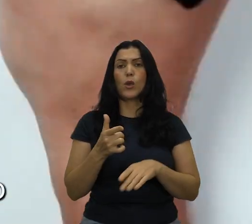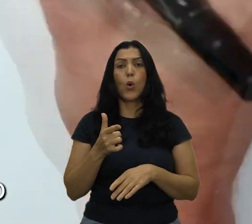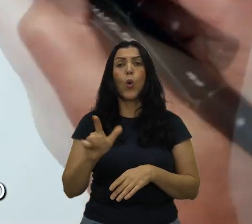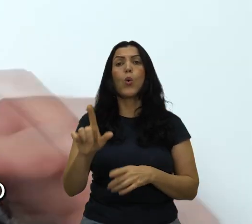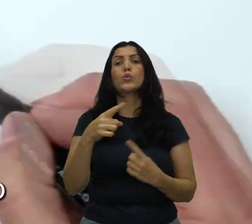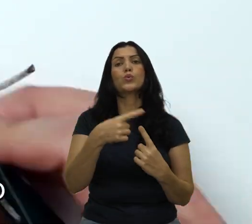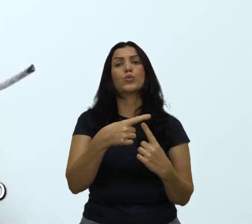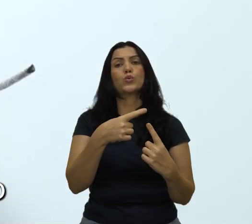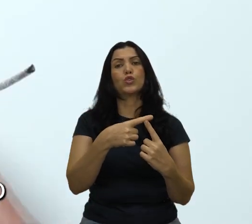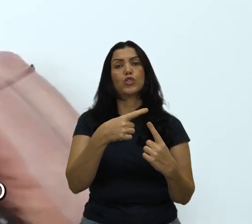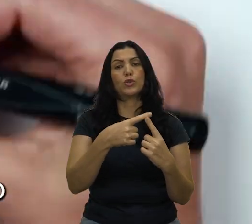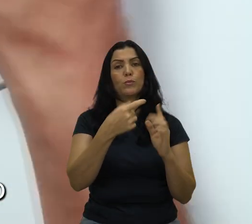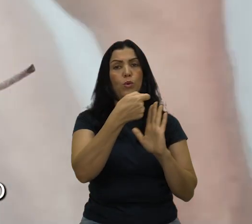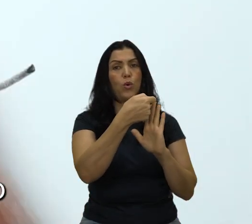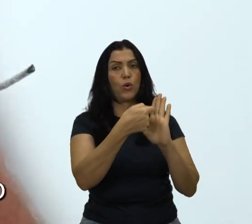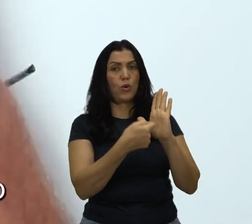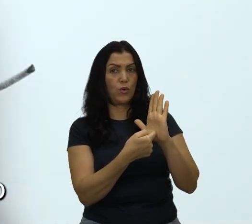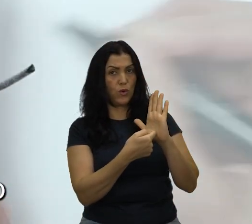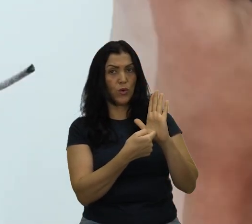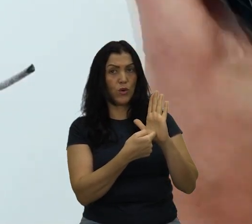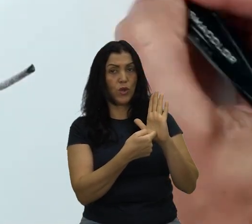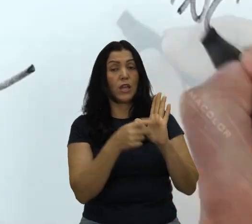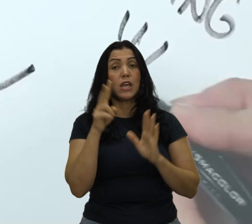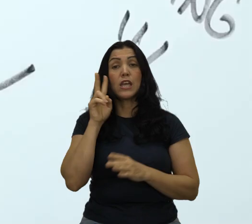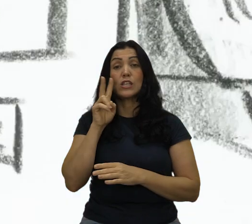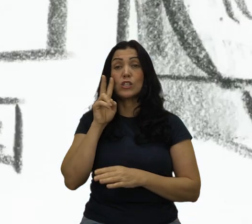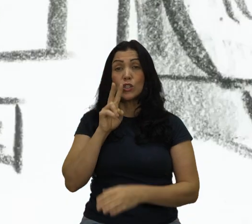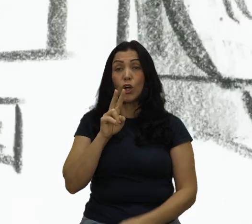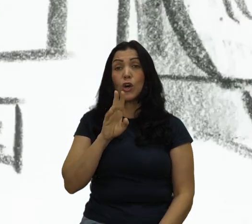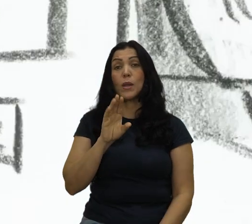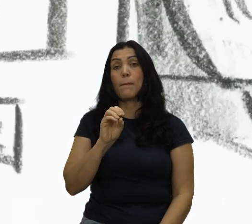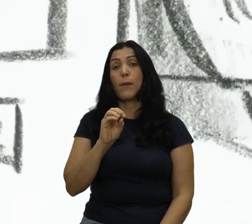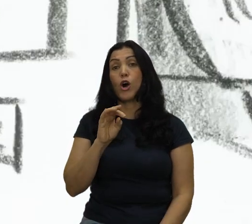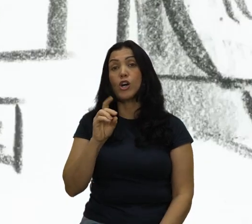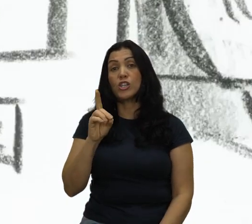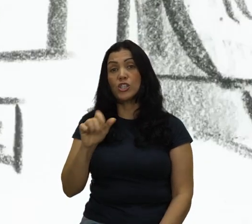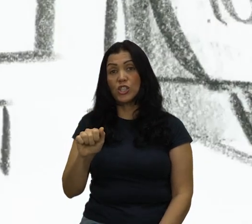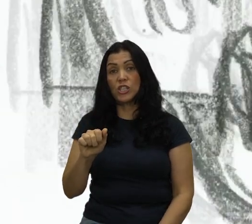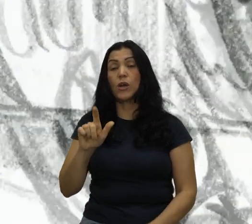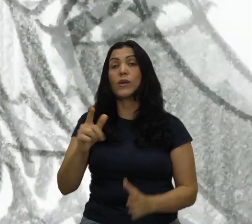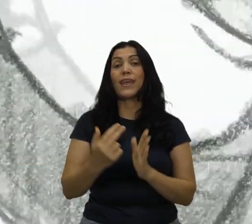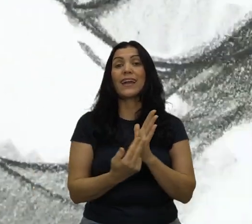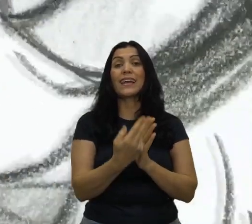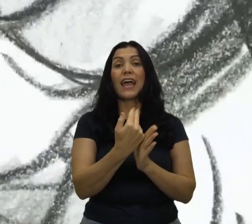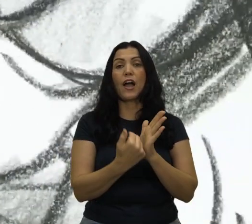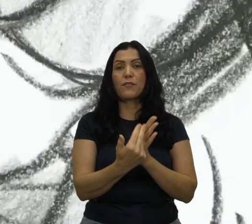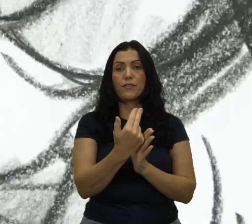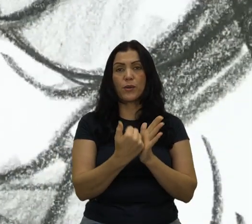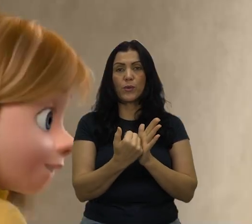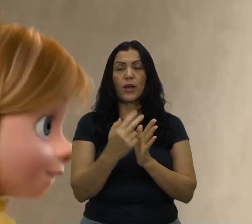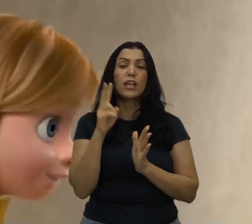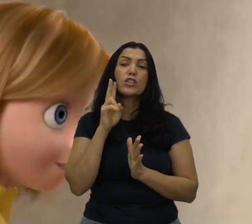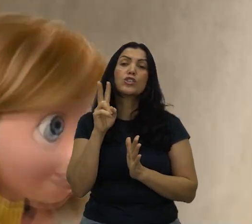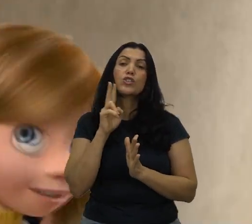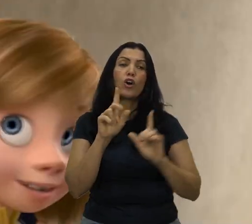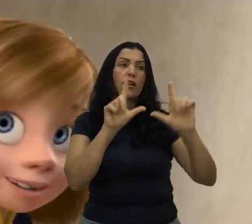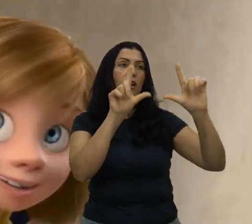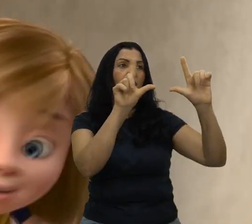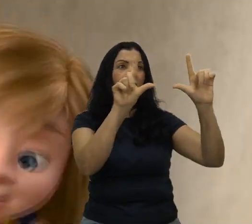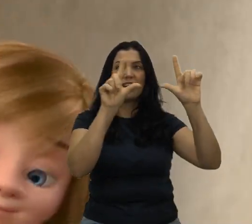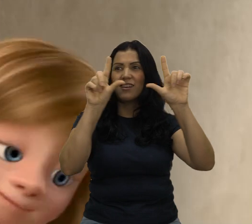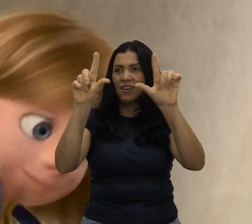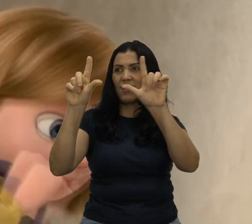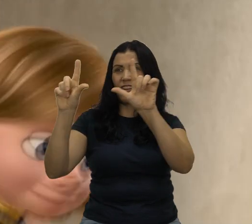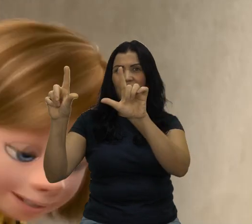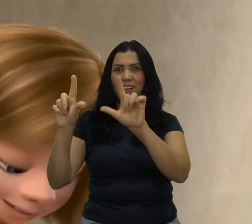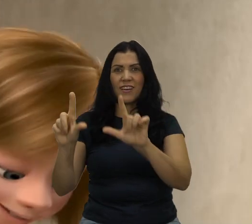Existe também um outro tipo de roteiro chamado storyboard, que é um roteiro gráfico, ou seja, uma espécie de história